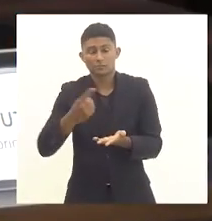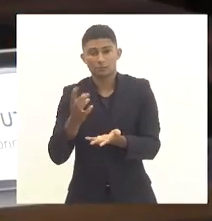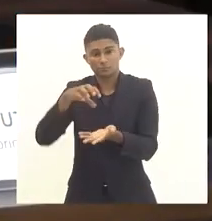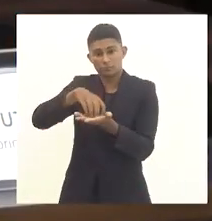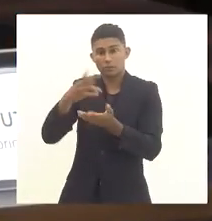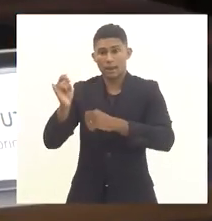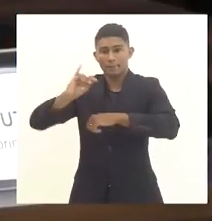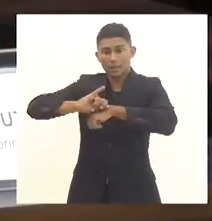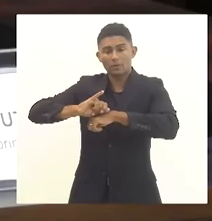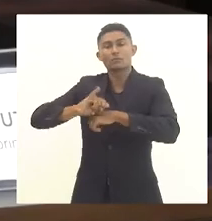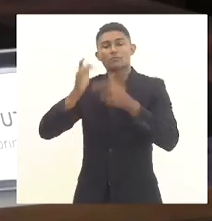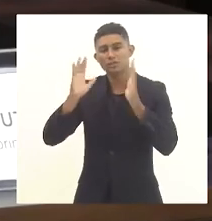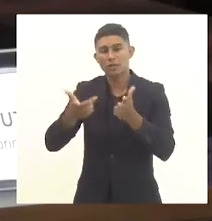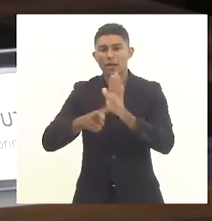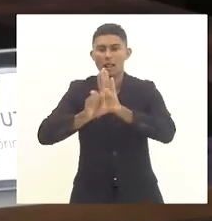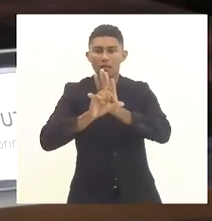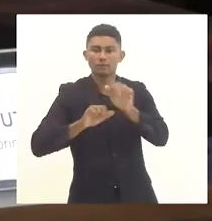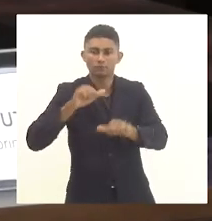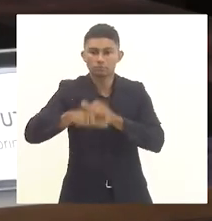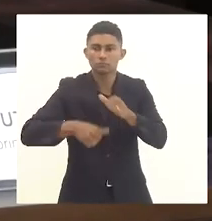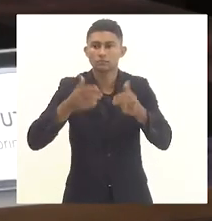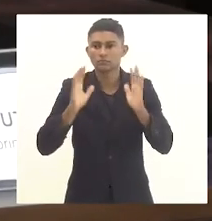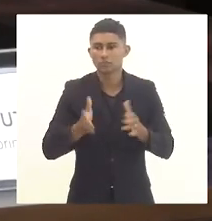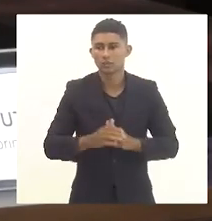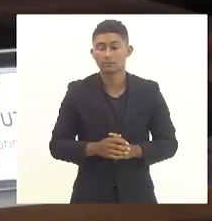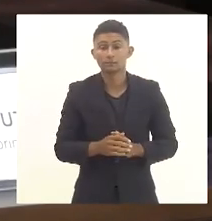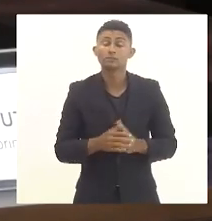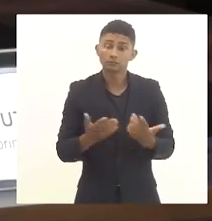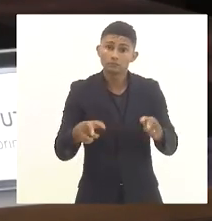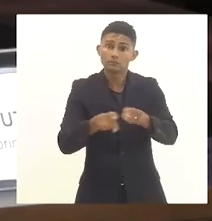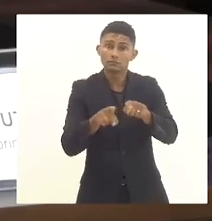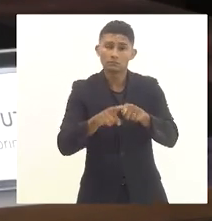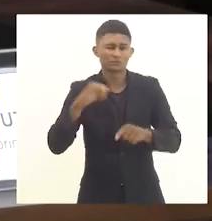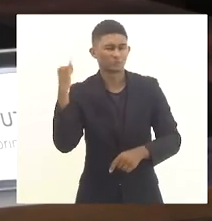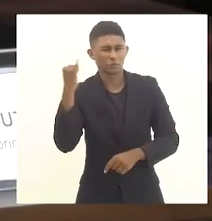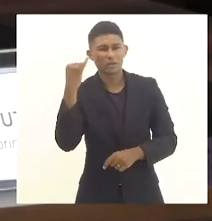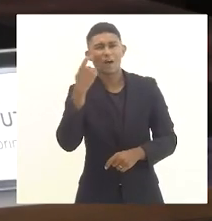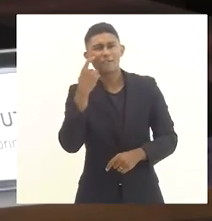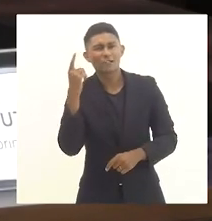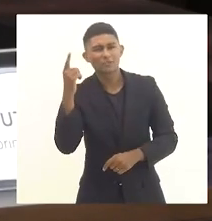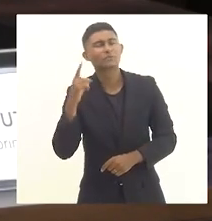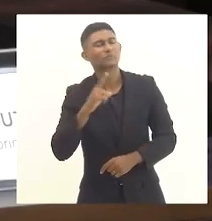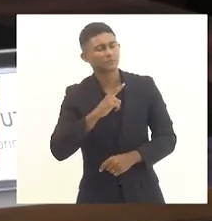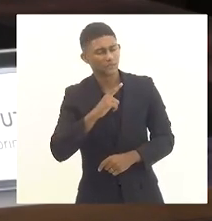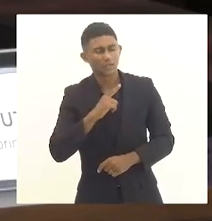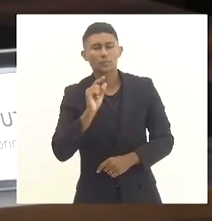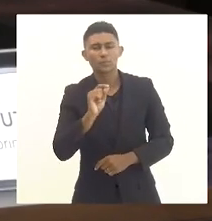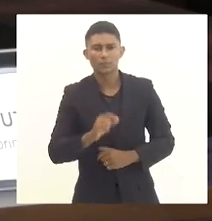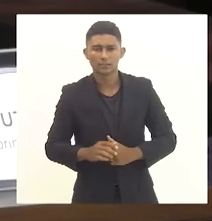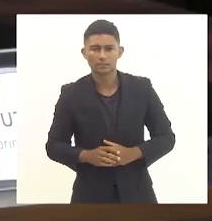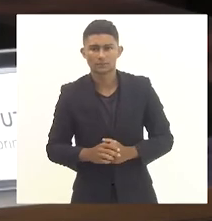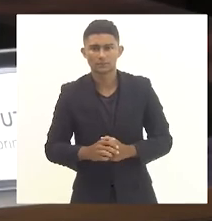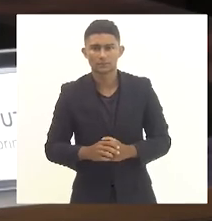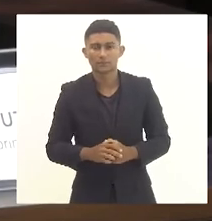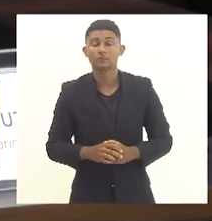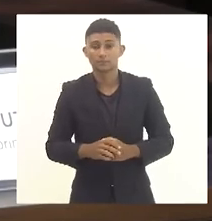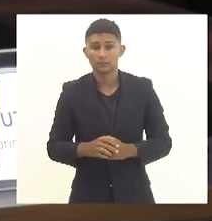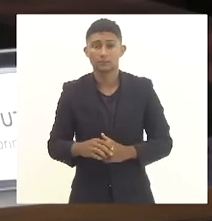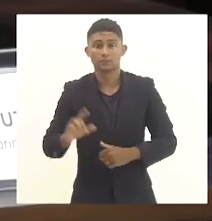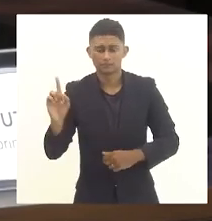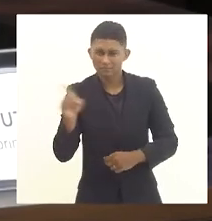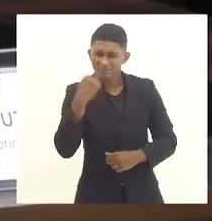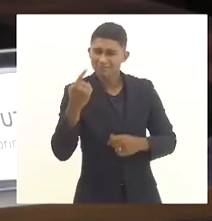julho de 2022. E aqui eu quero ressaltar um dado que está ali em cima, meio acanhado, mas que é importante trazer. Nós fazemos